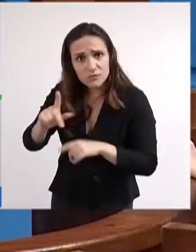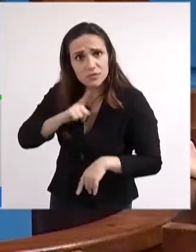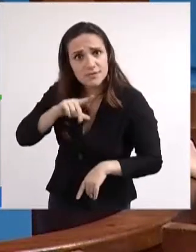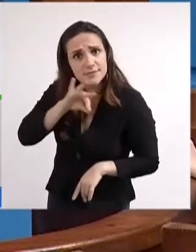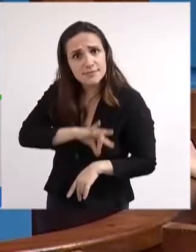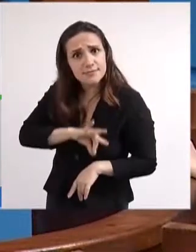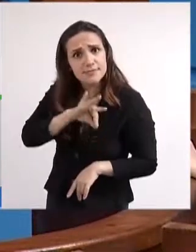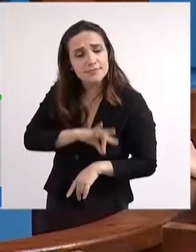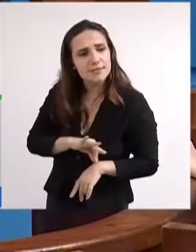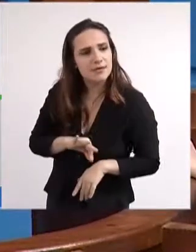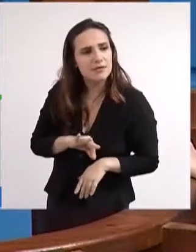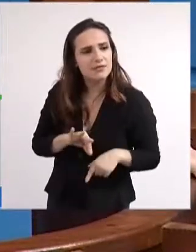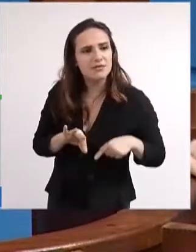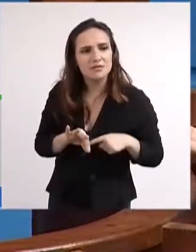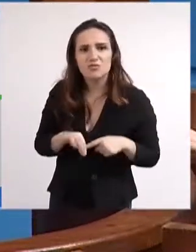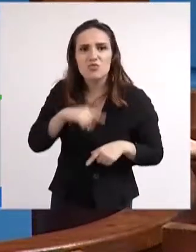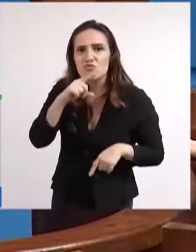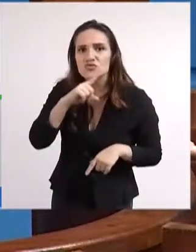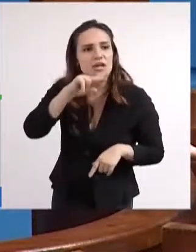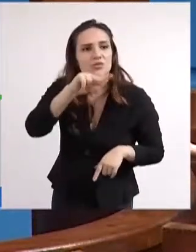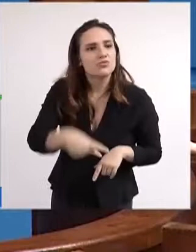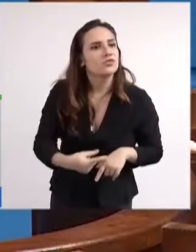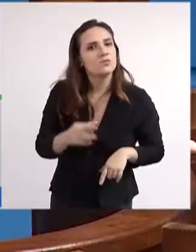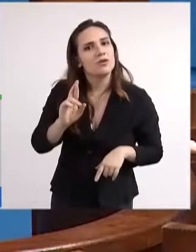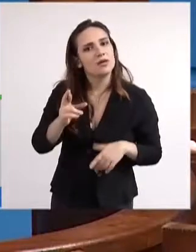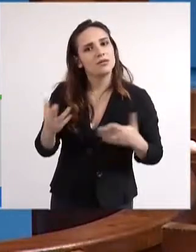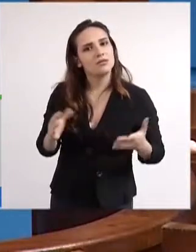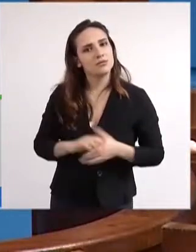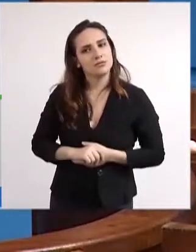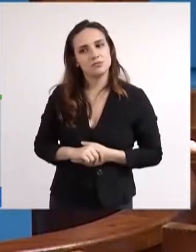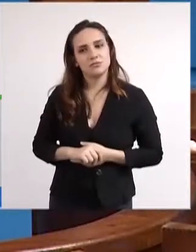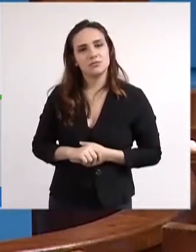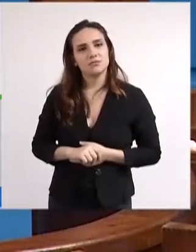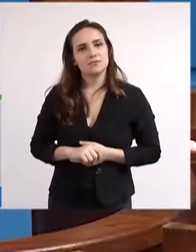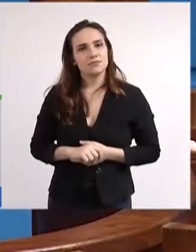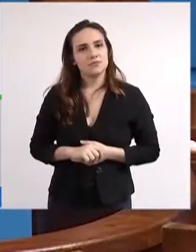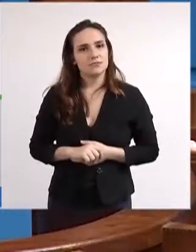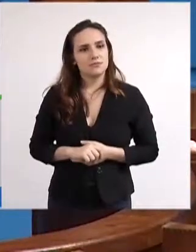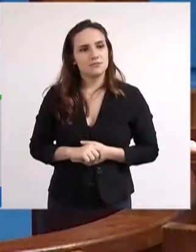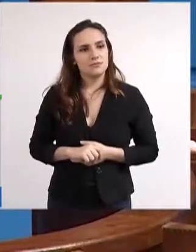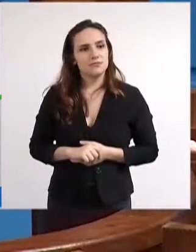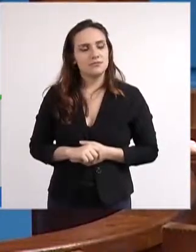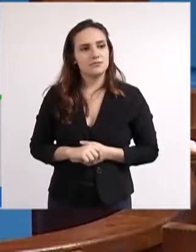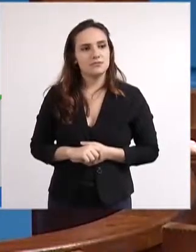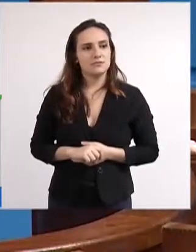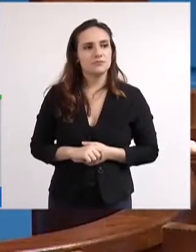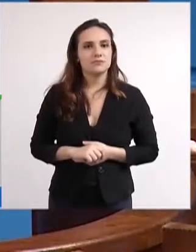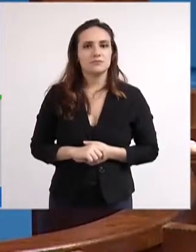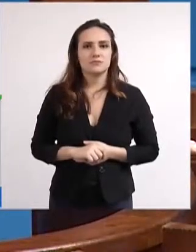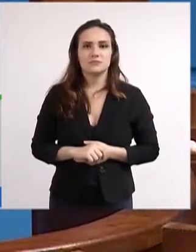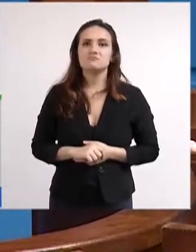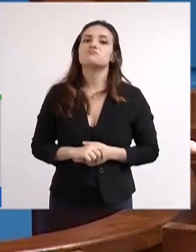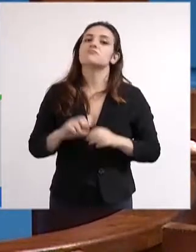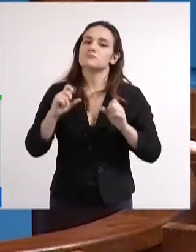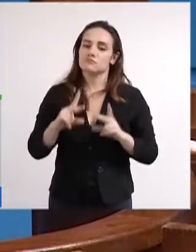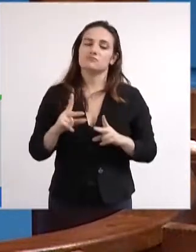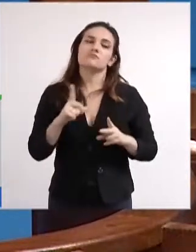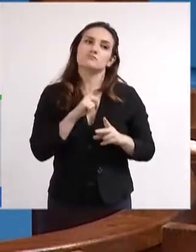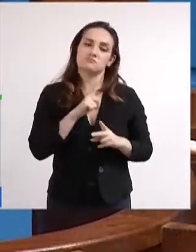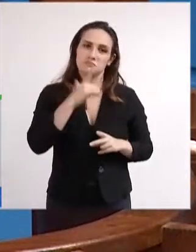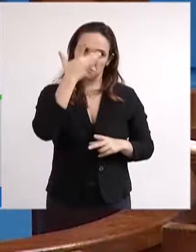com um salário que não chega a R$ 2.000. Então, nós ouvimos aqui